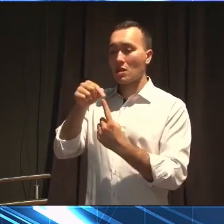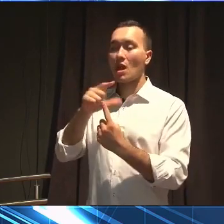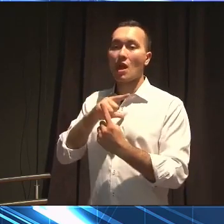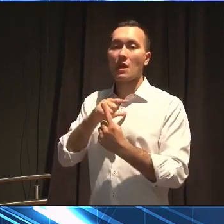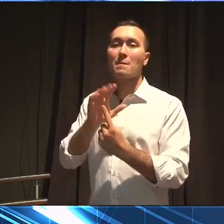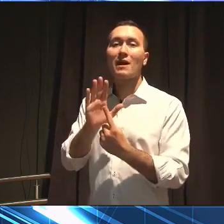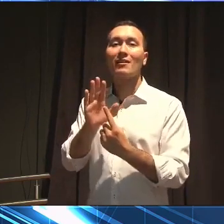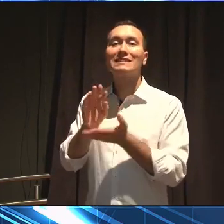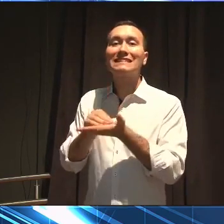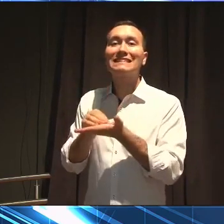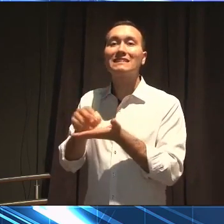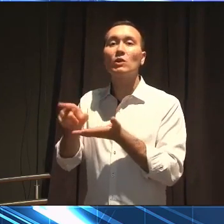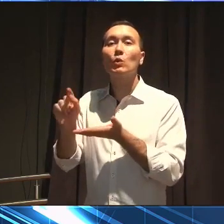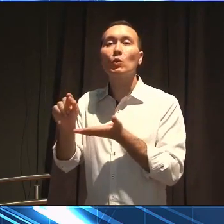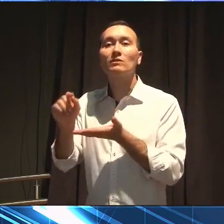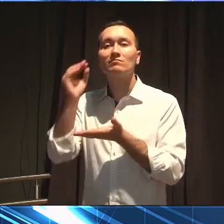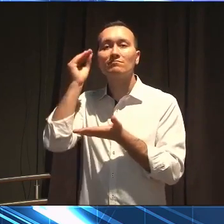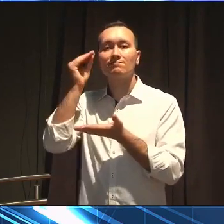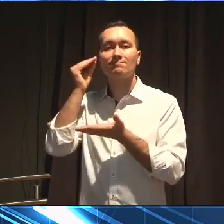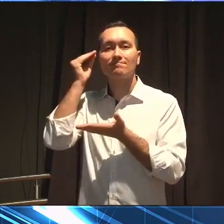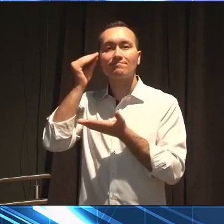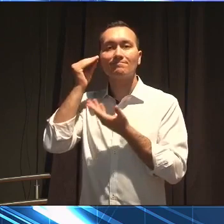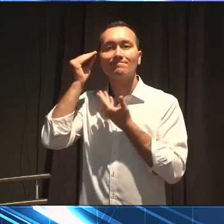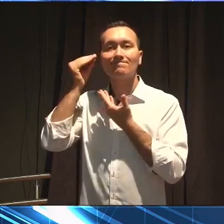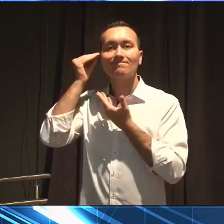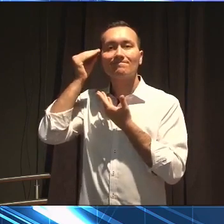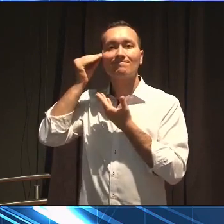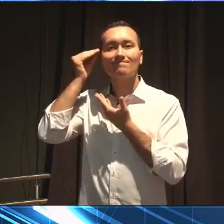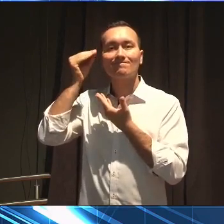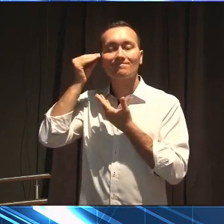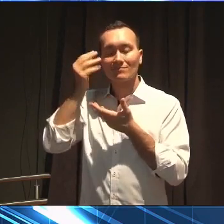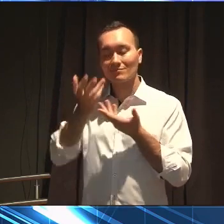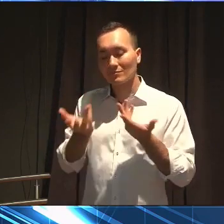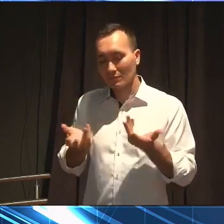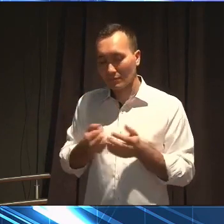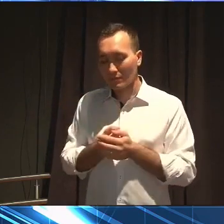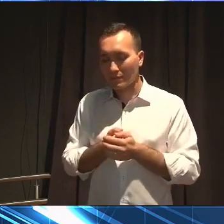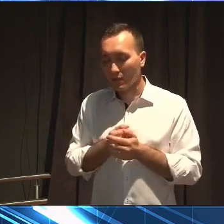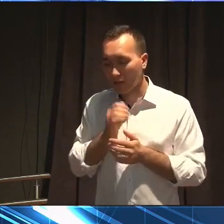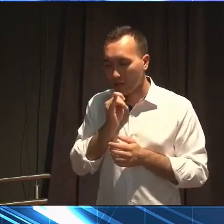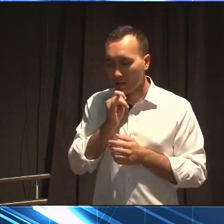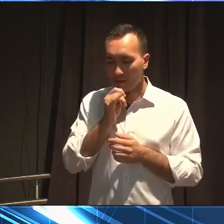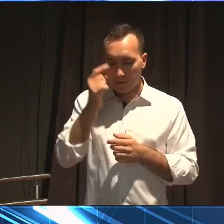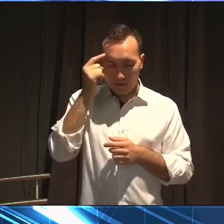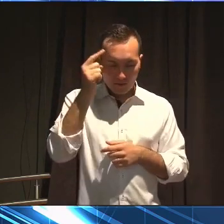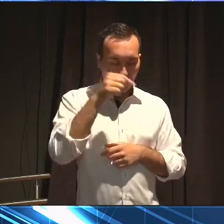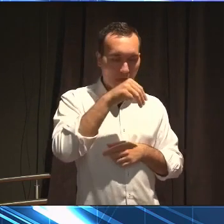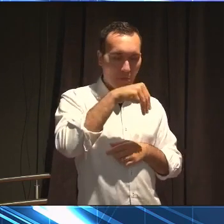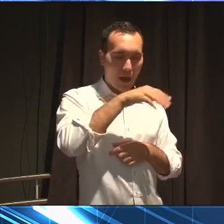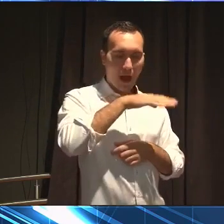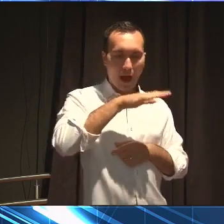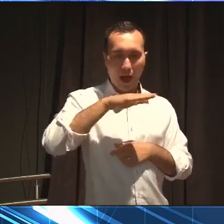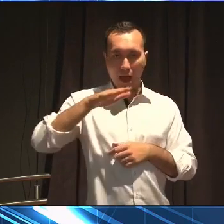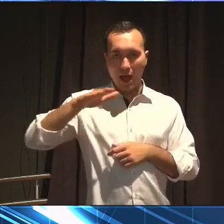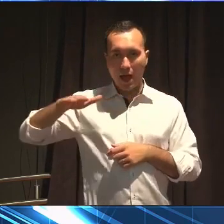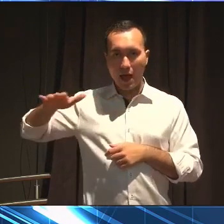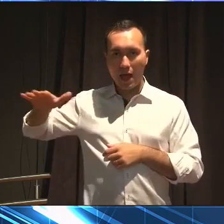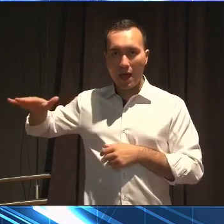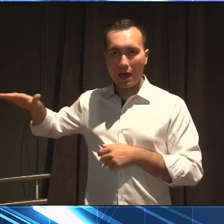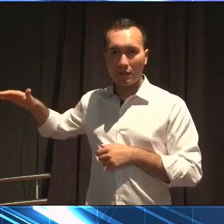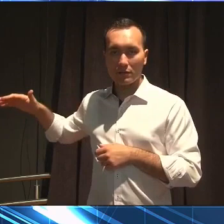aqui a gente tem a nossa nuvem de palavras explicando o que que é o mar e a gente consegue ver muitas coisas interessantes,